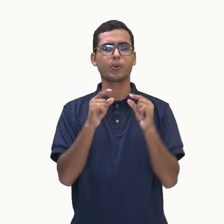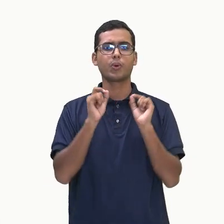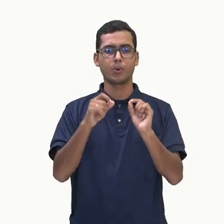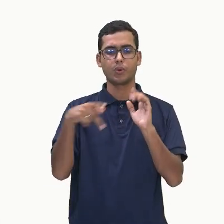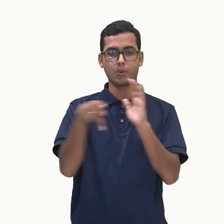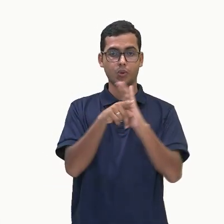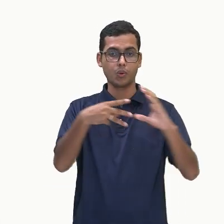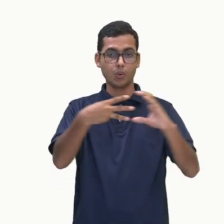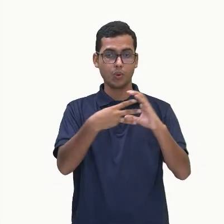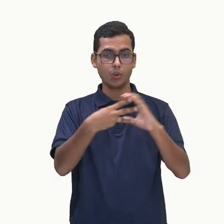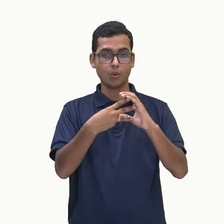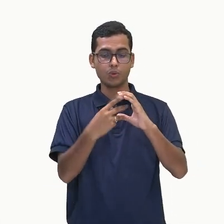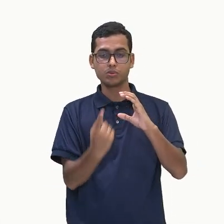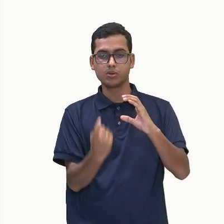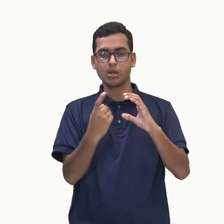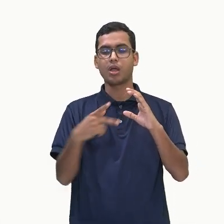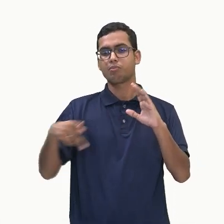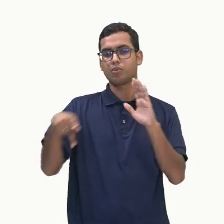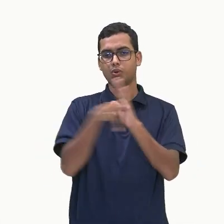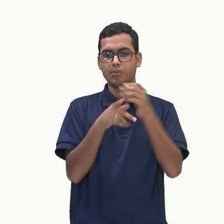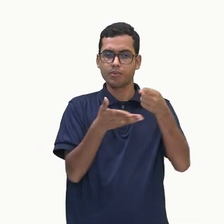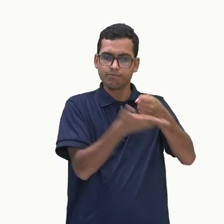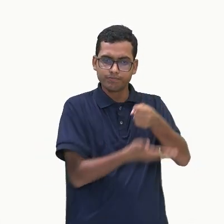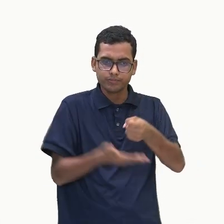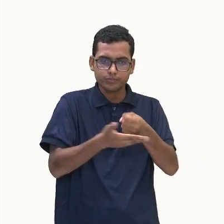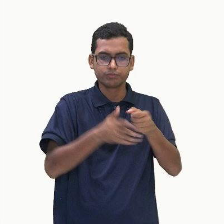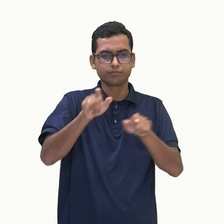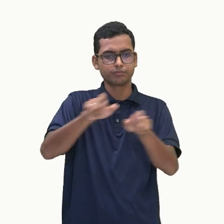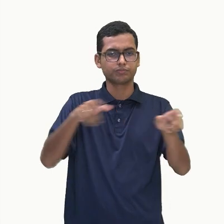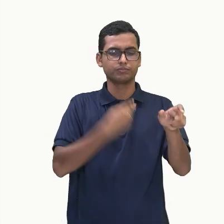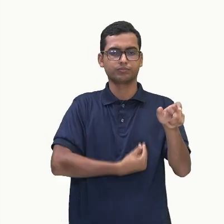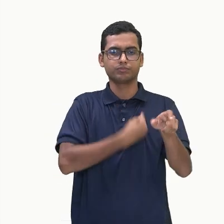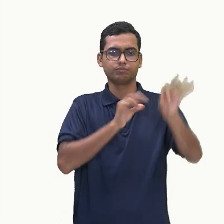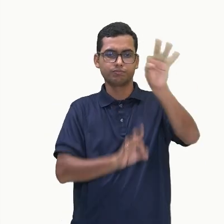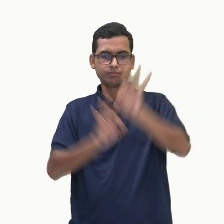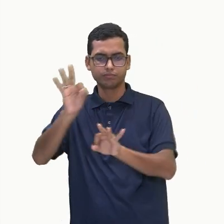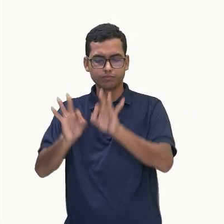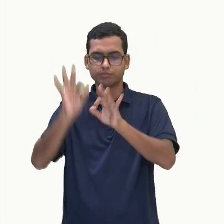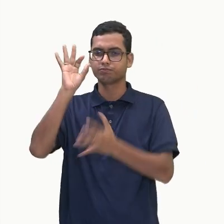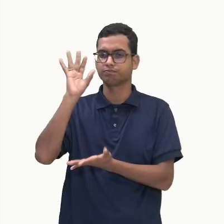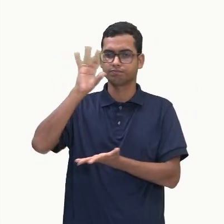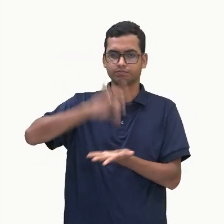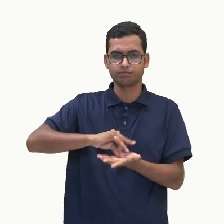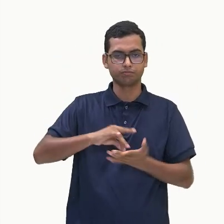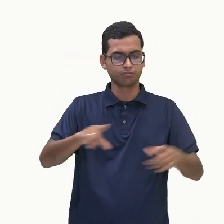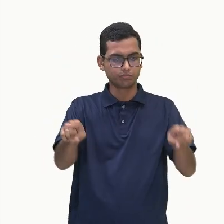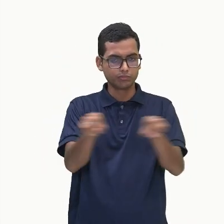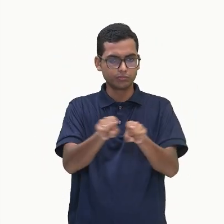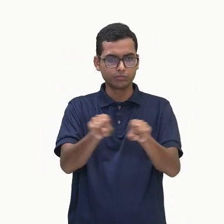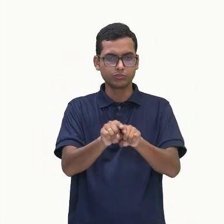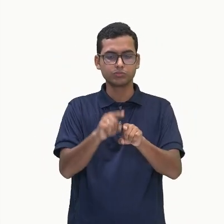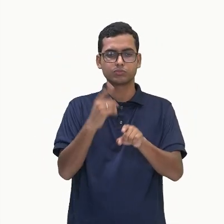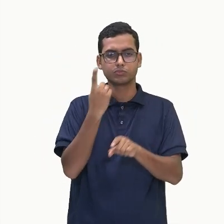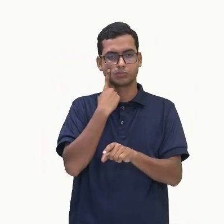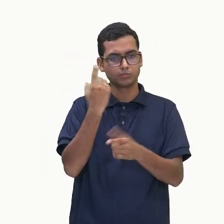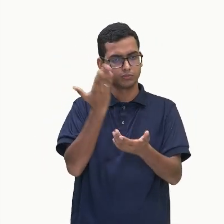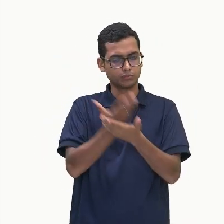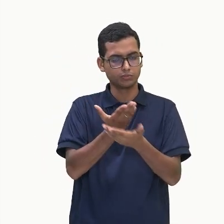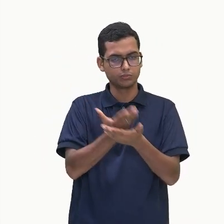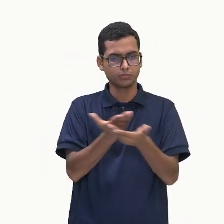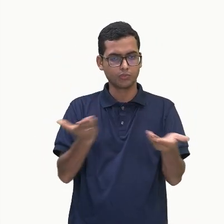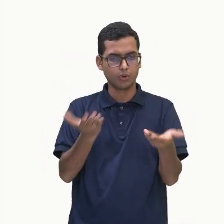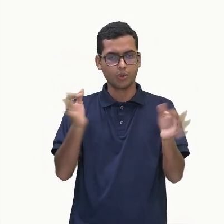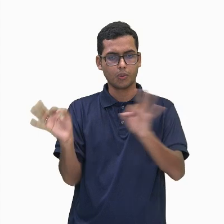célula é a unidade básica dos níveis de organização dos seres vivos. Como nós vamos ver aí